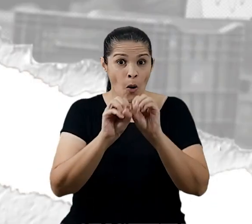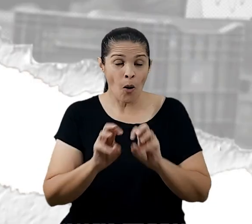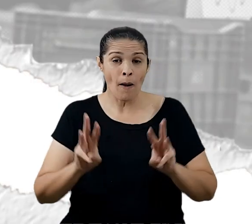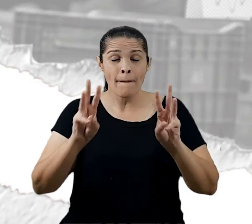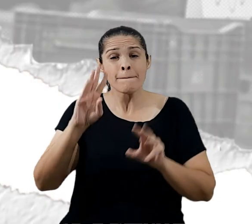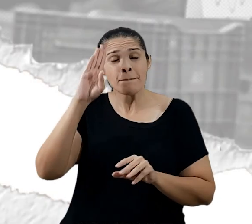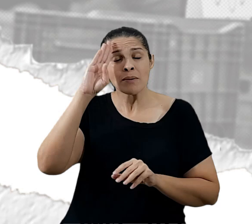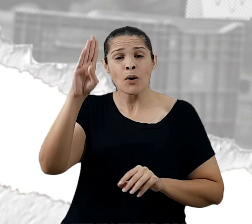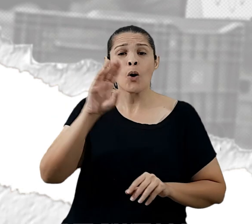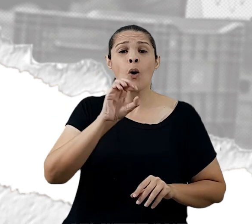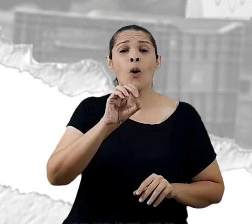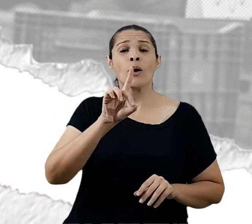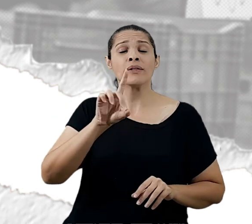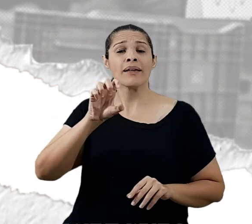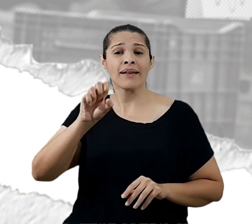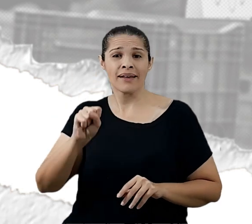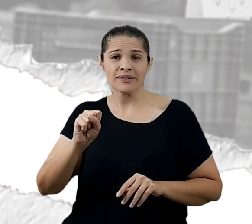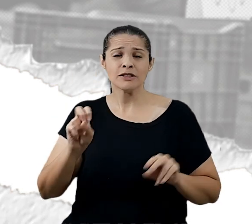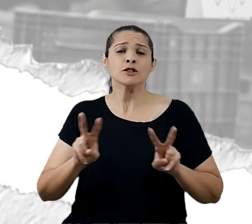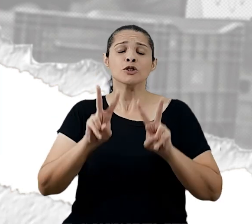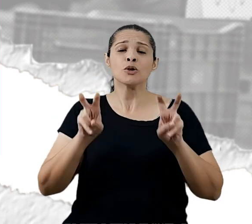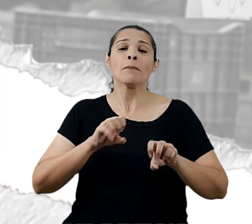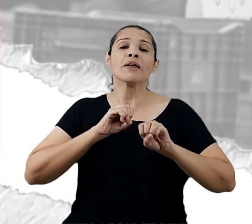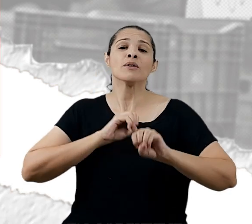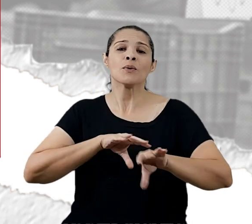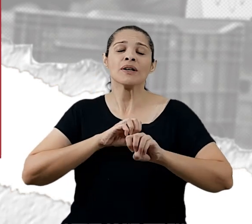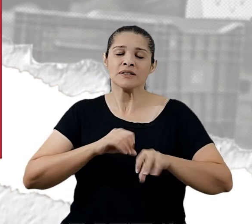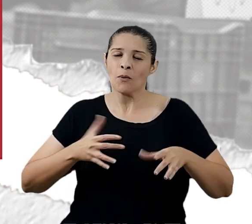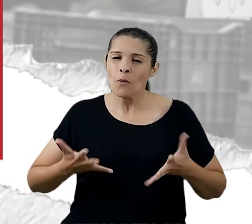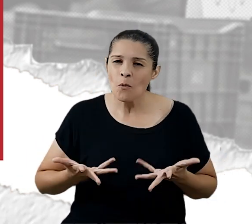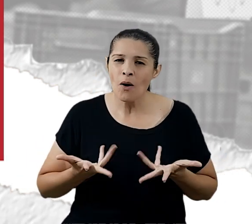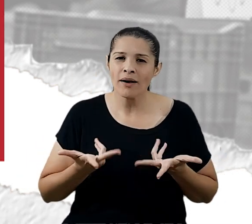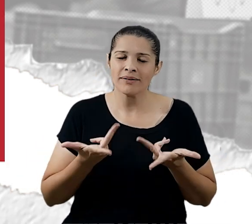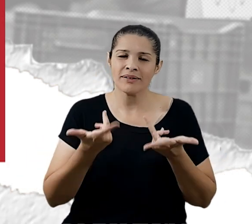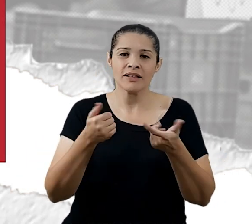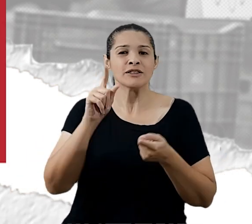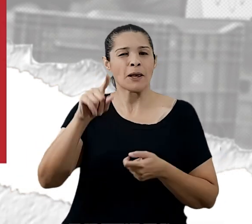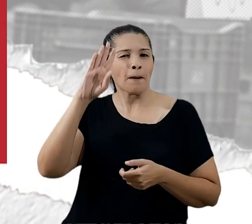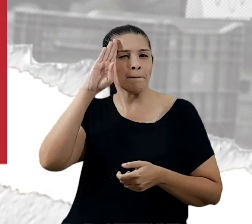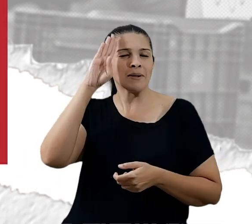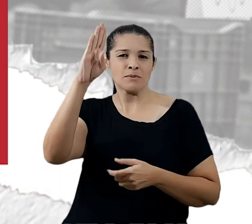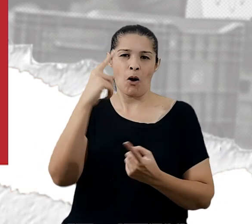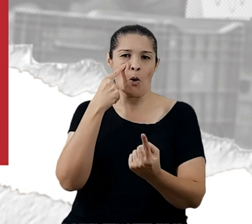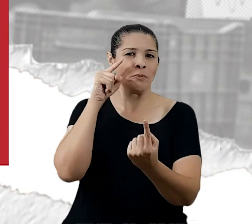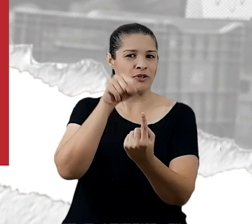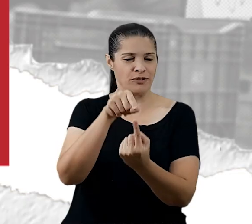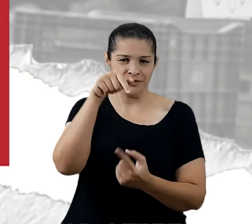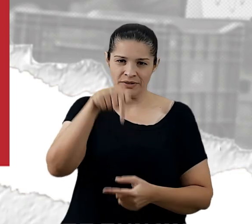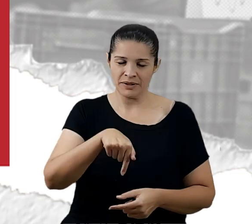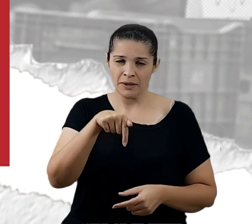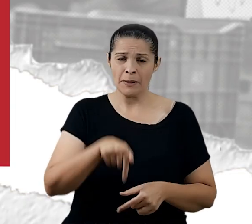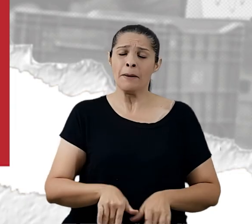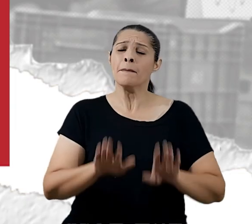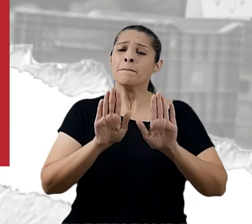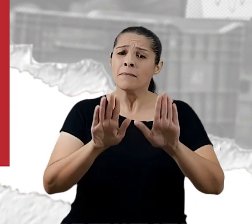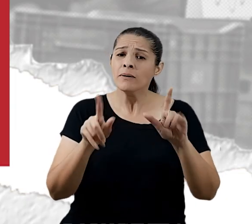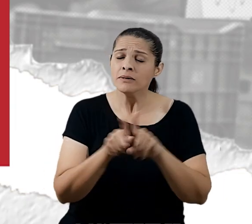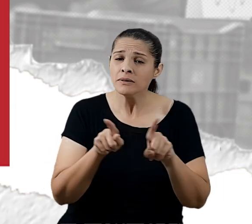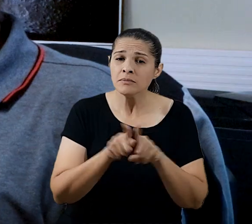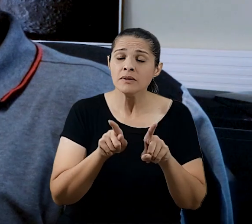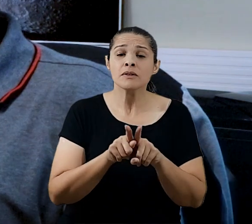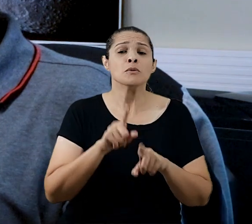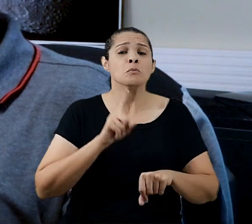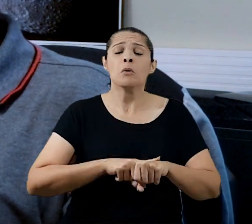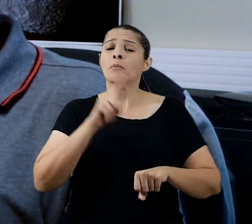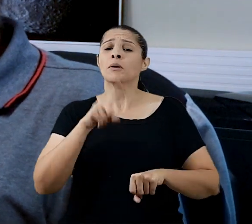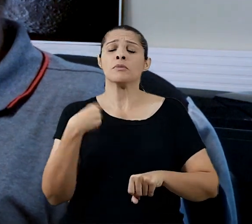no ODS da educação de qualidade, né? Esse é o principal viés, né? Mas a partir do momento que a gente